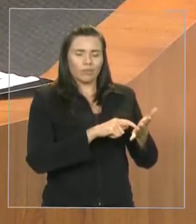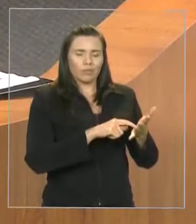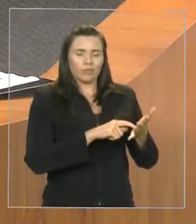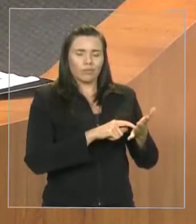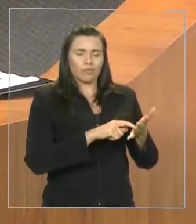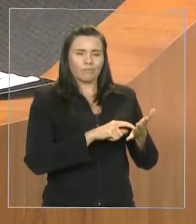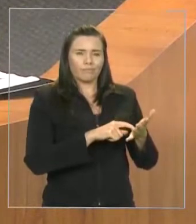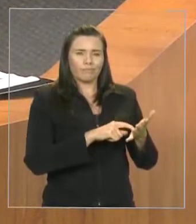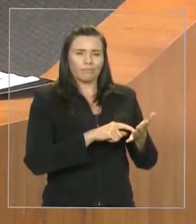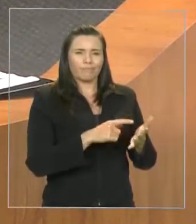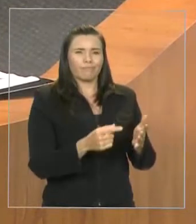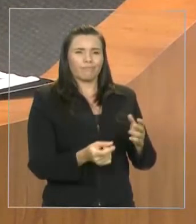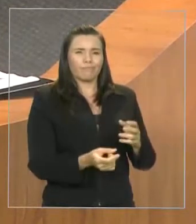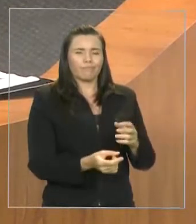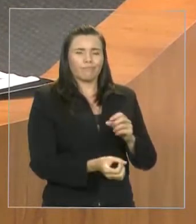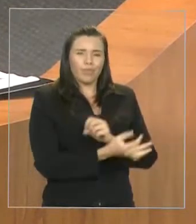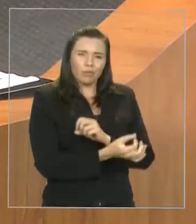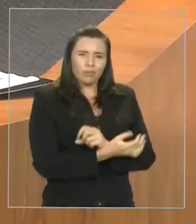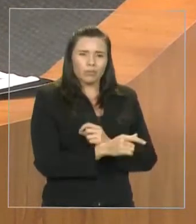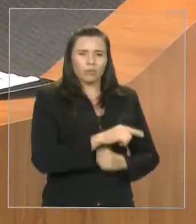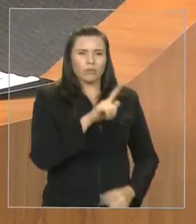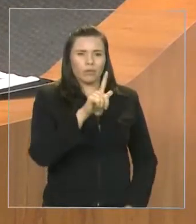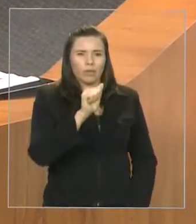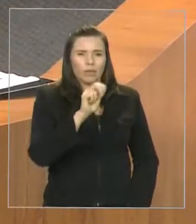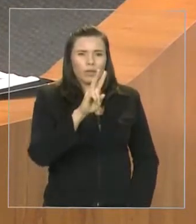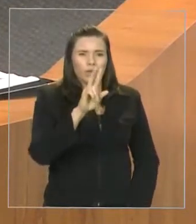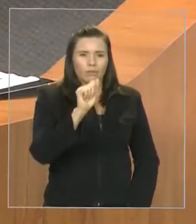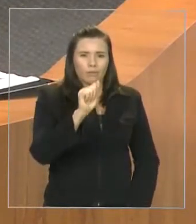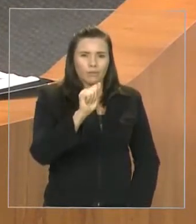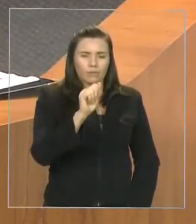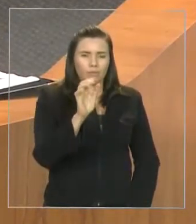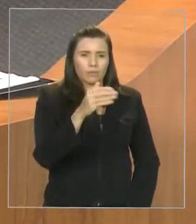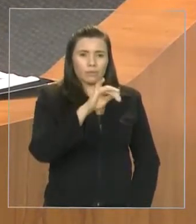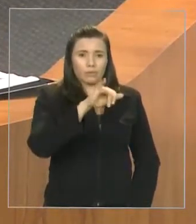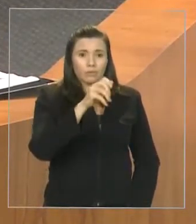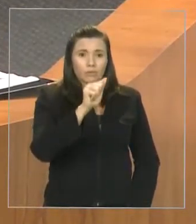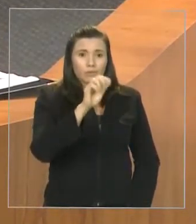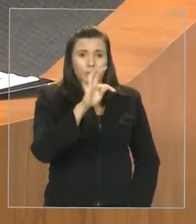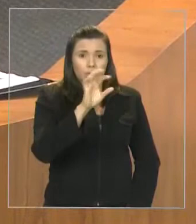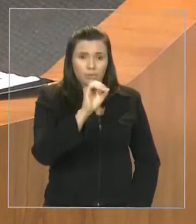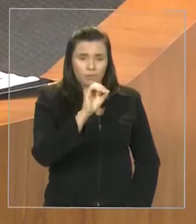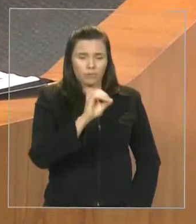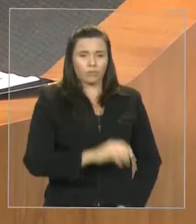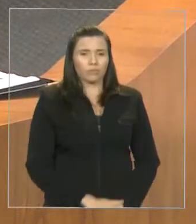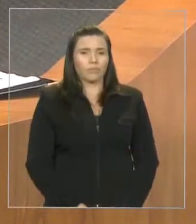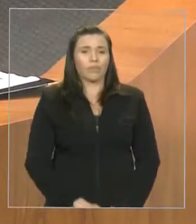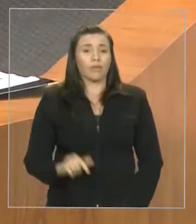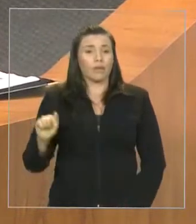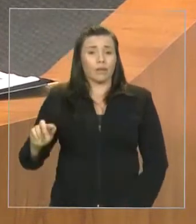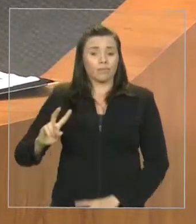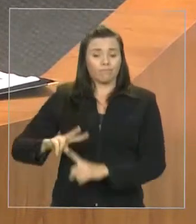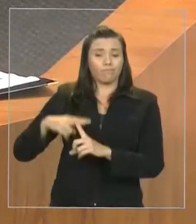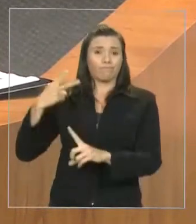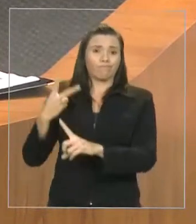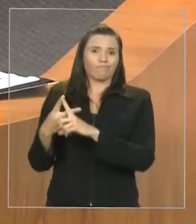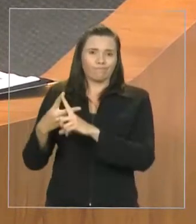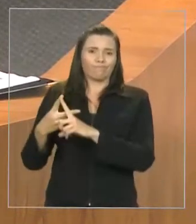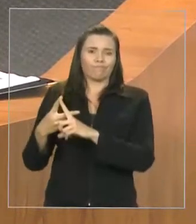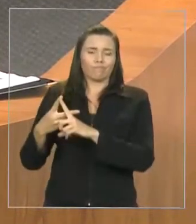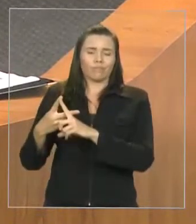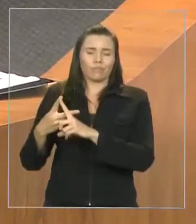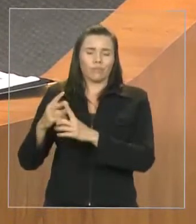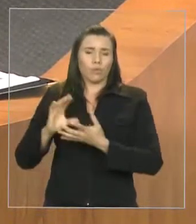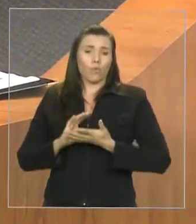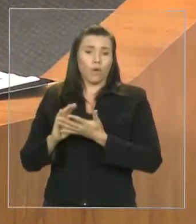Mas algo chamou muito a nossa atenção, por ser ligado à educação, por já ter defendido uma